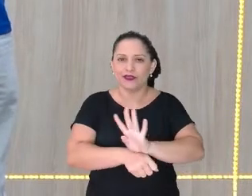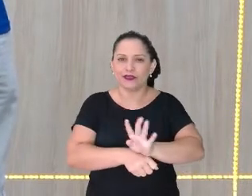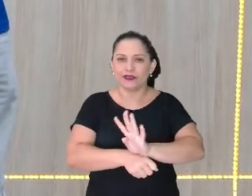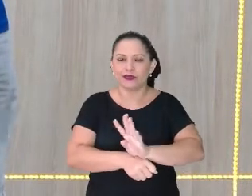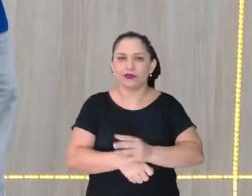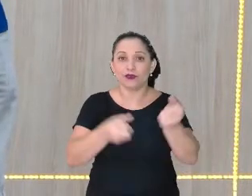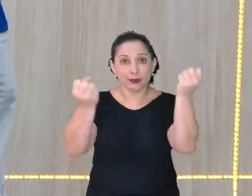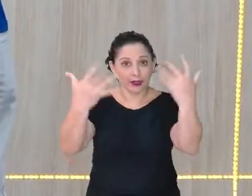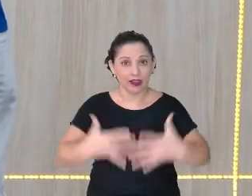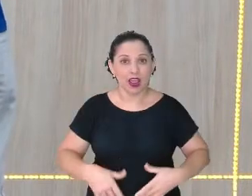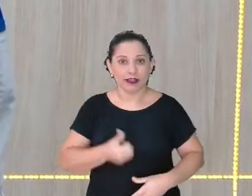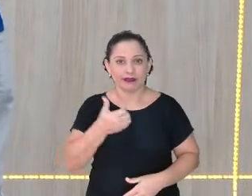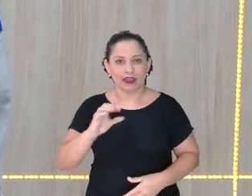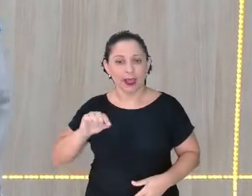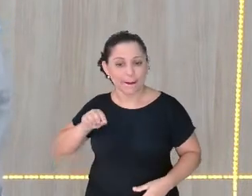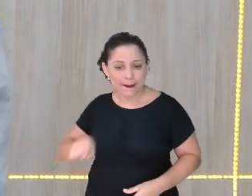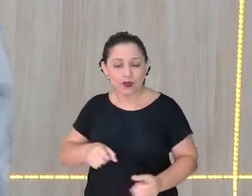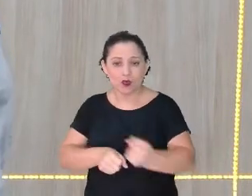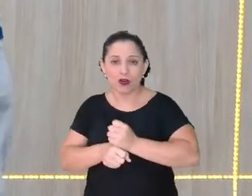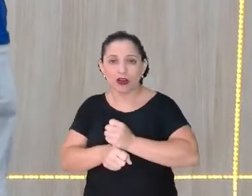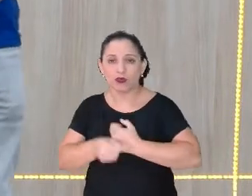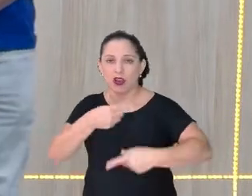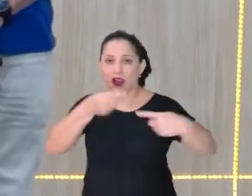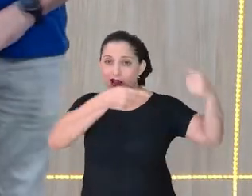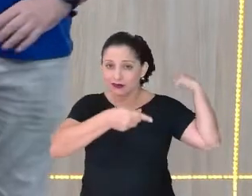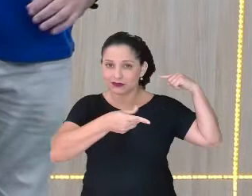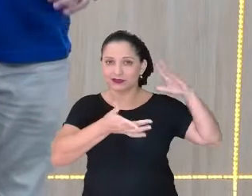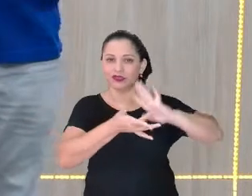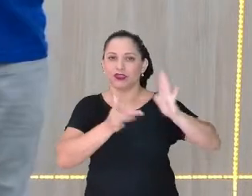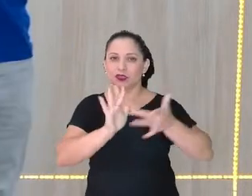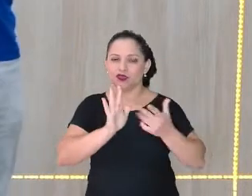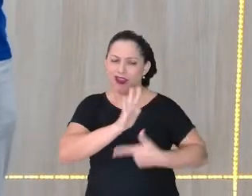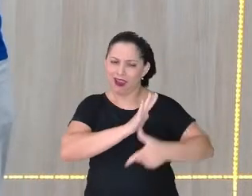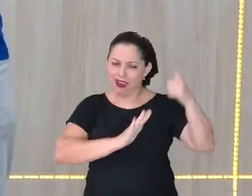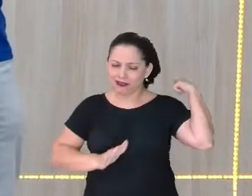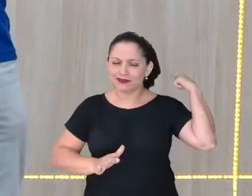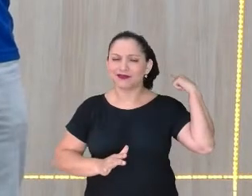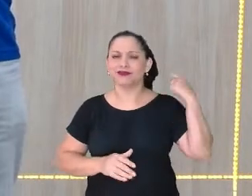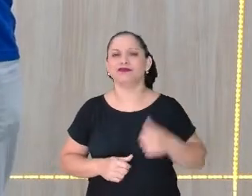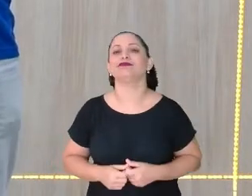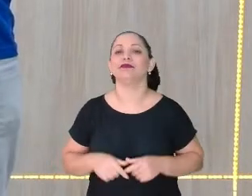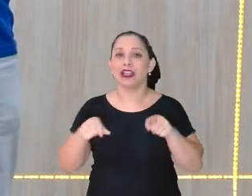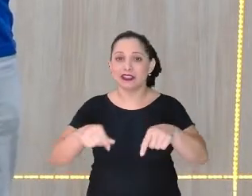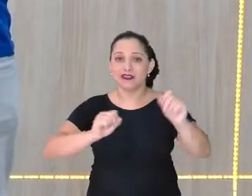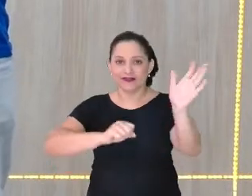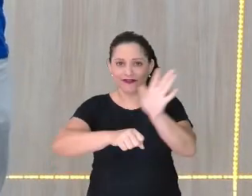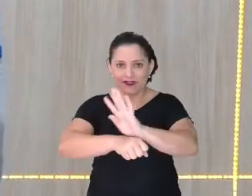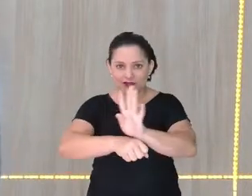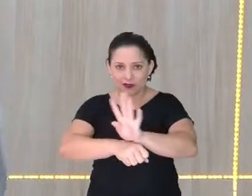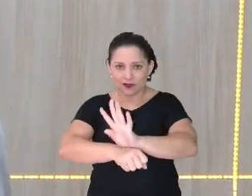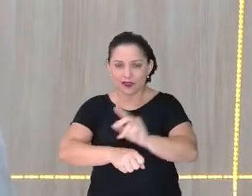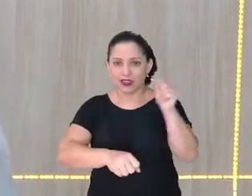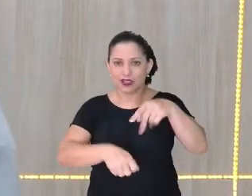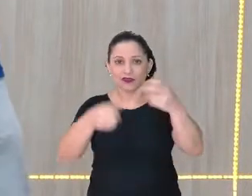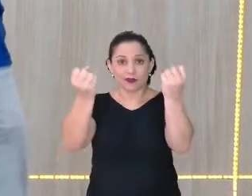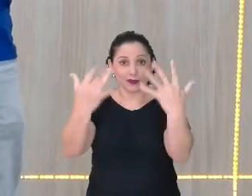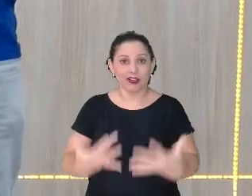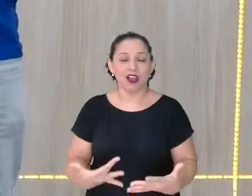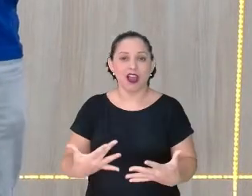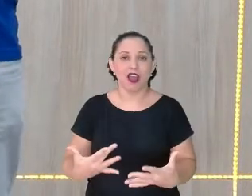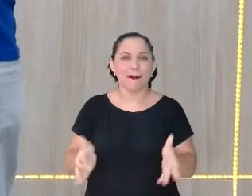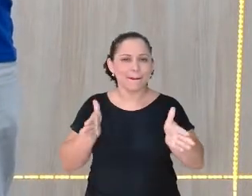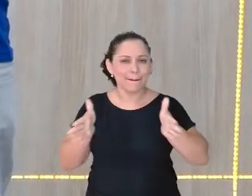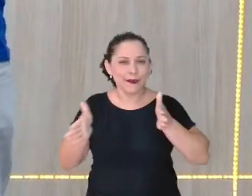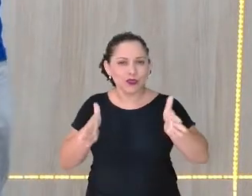mil anos antes de Cristo, a senhora já viu. Nesse filme, 10 mil anos antes de Cristo, narra um pouco a